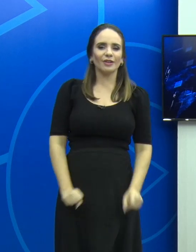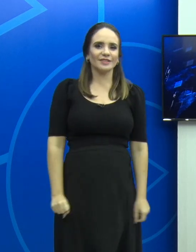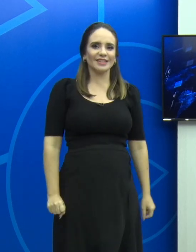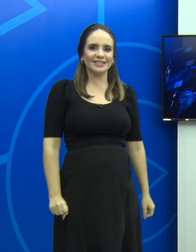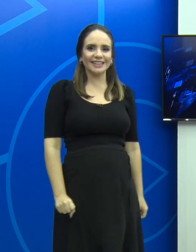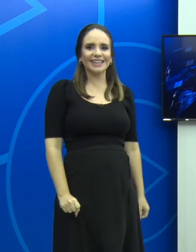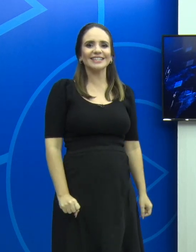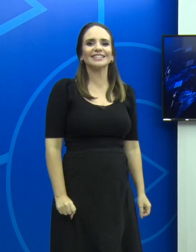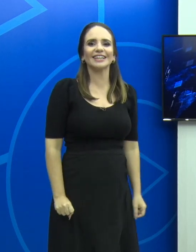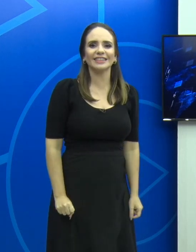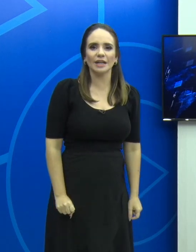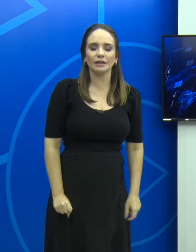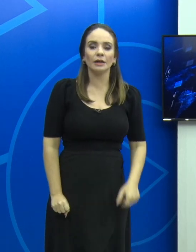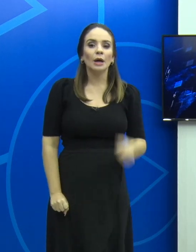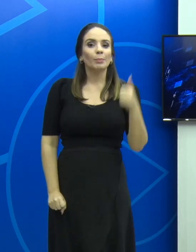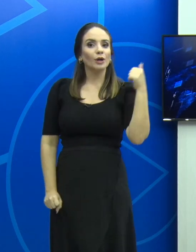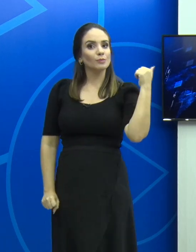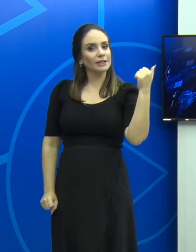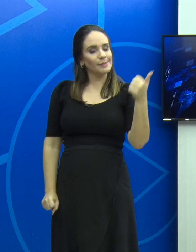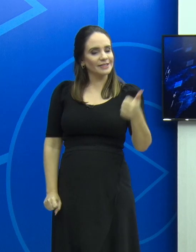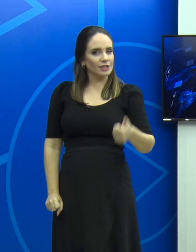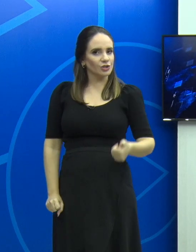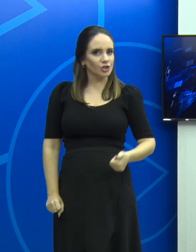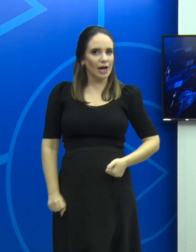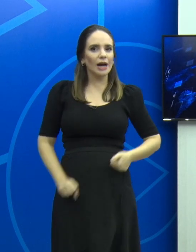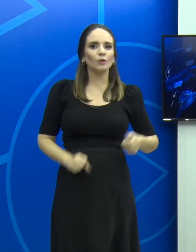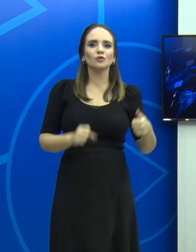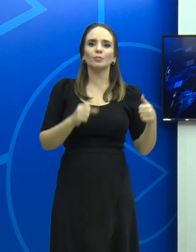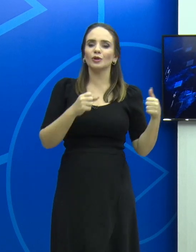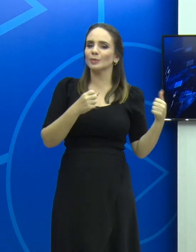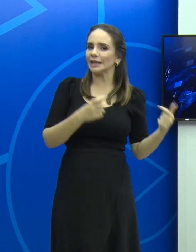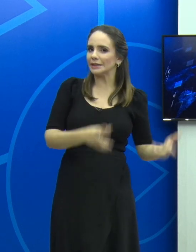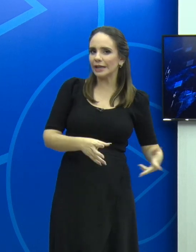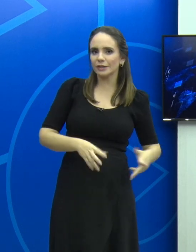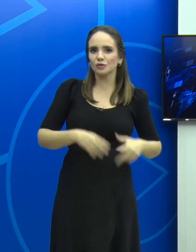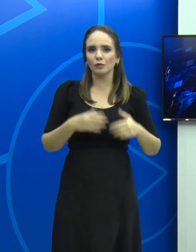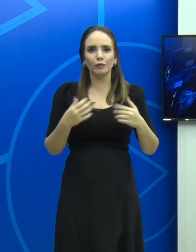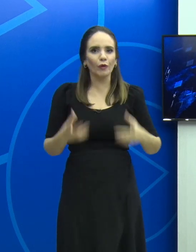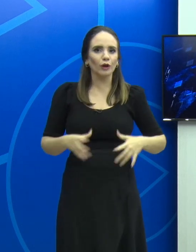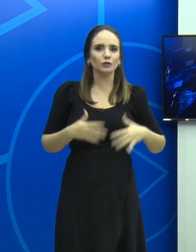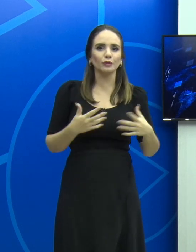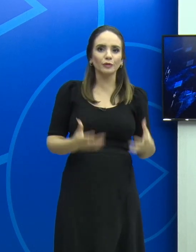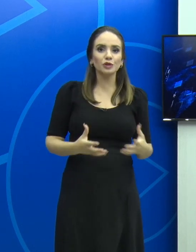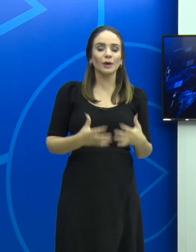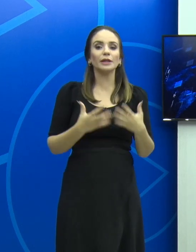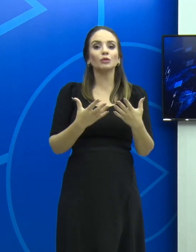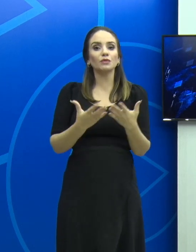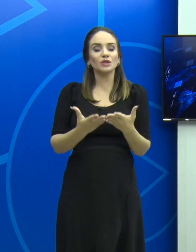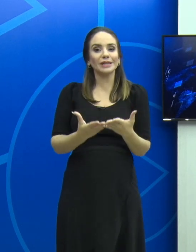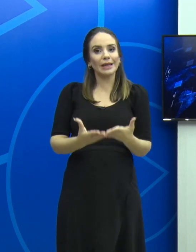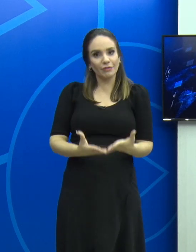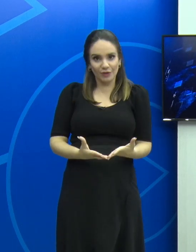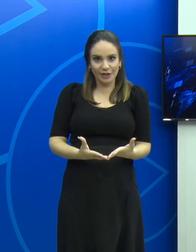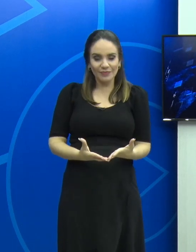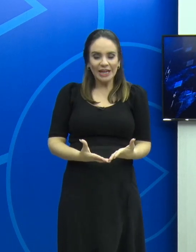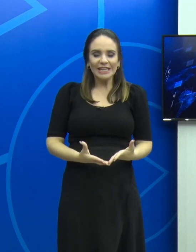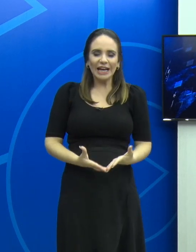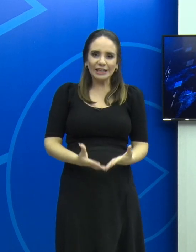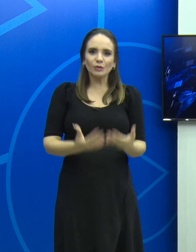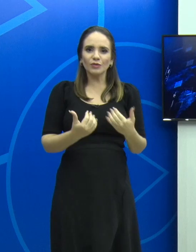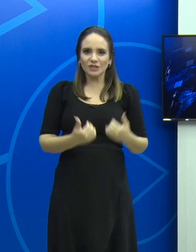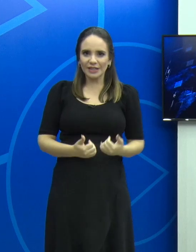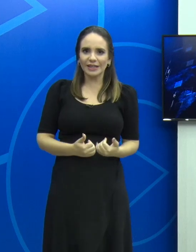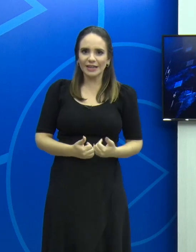9966 1960-70 pode mandar mensagem de áudio pode mandar texto foto vídeo aquilo que você quer